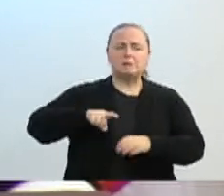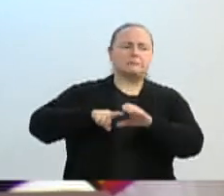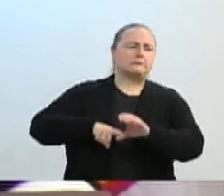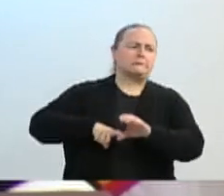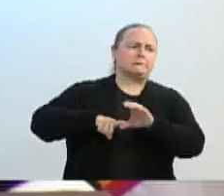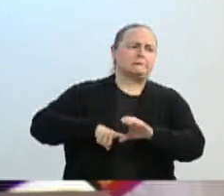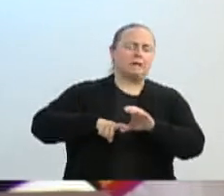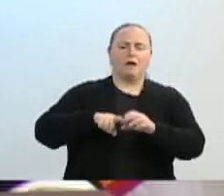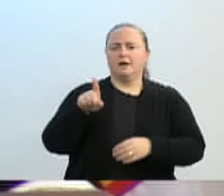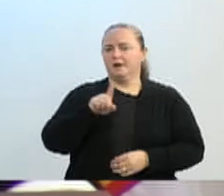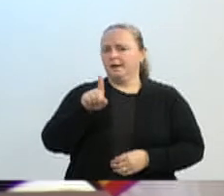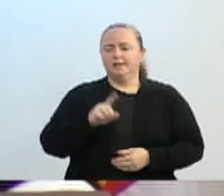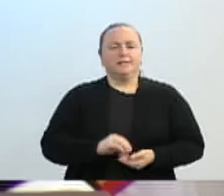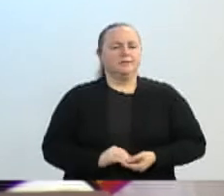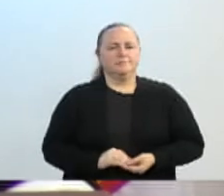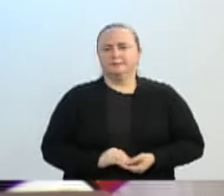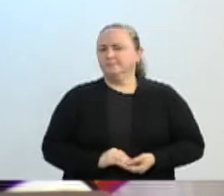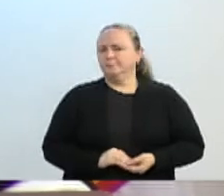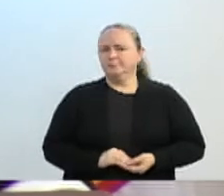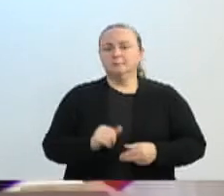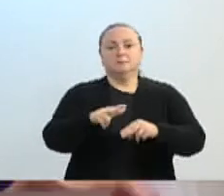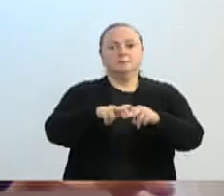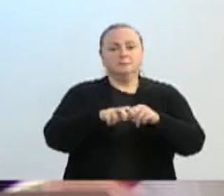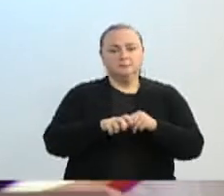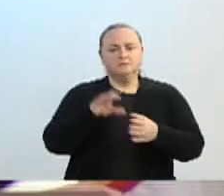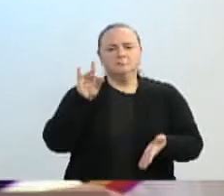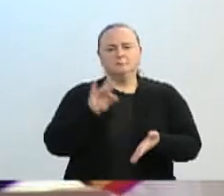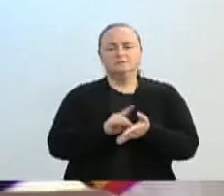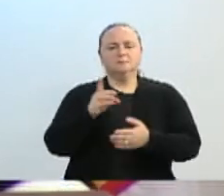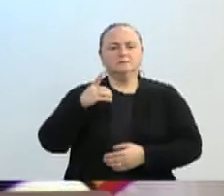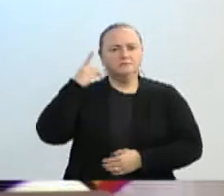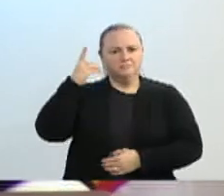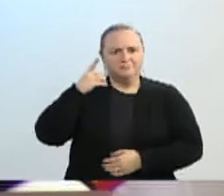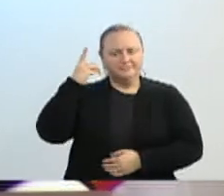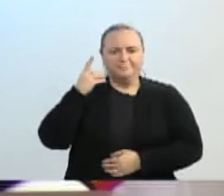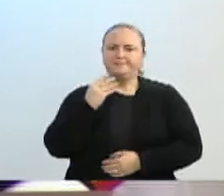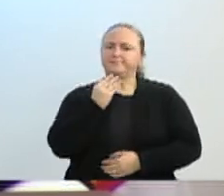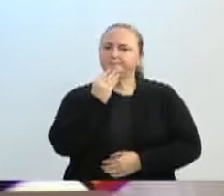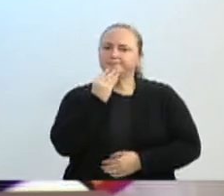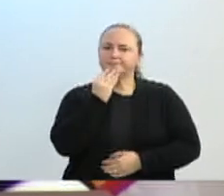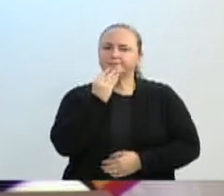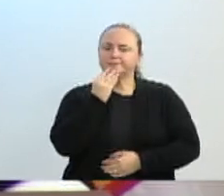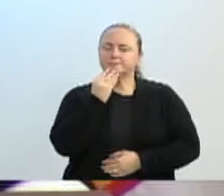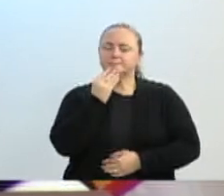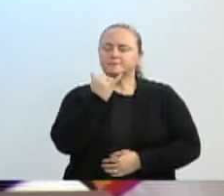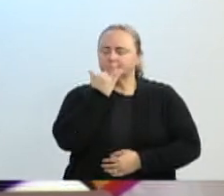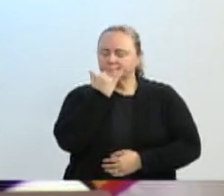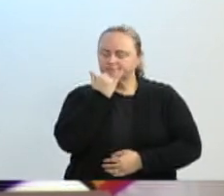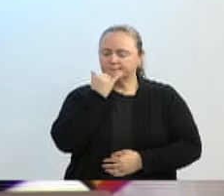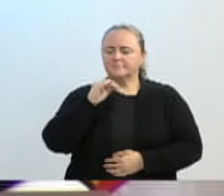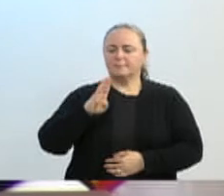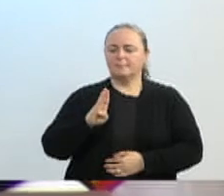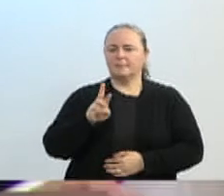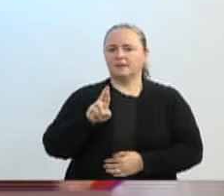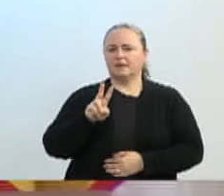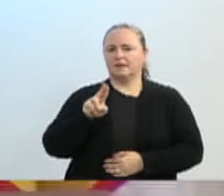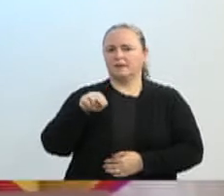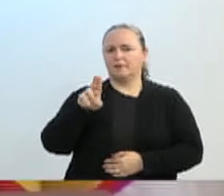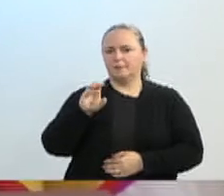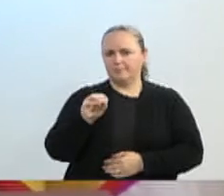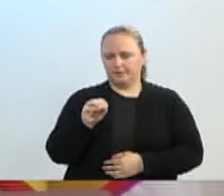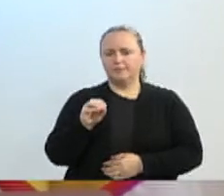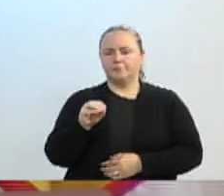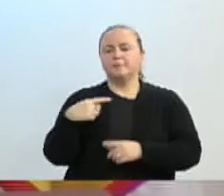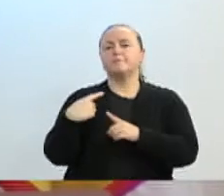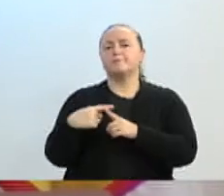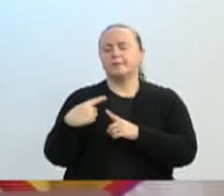sentido, parabenizo o meu colega de partido, o deputado estadual também, Bruno Souza, por carregar a bandeira do federalismo por todo o país e